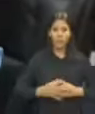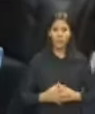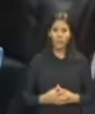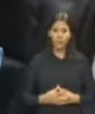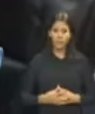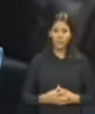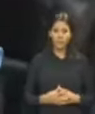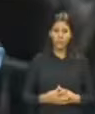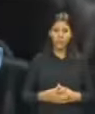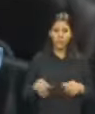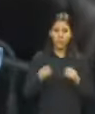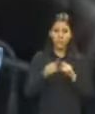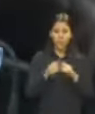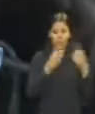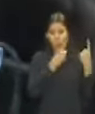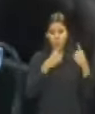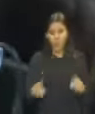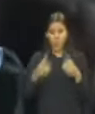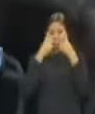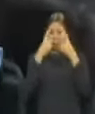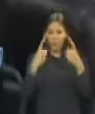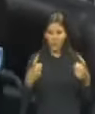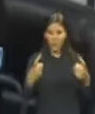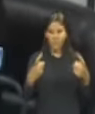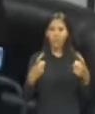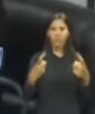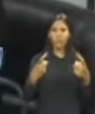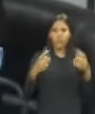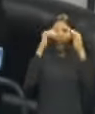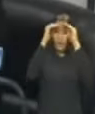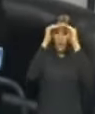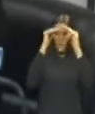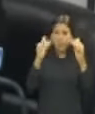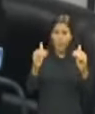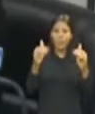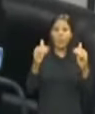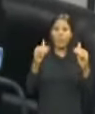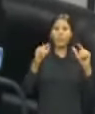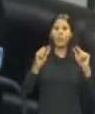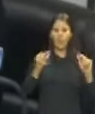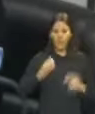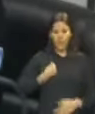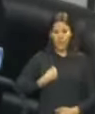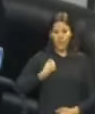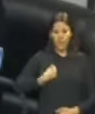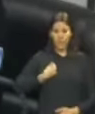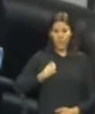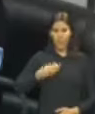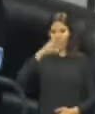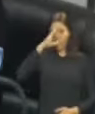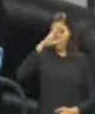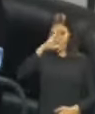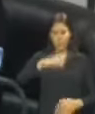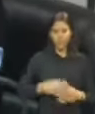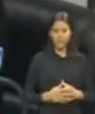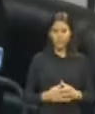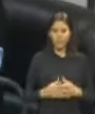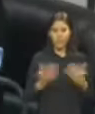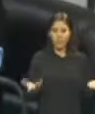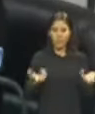em combate às violências, em respeito à vida acima de tudo. Então, eu